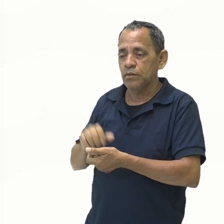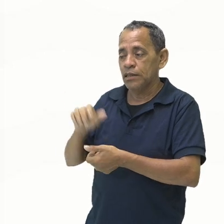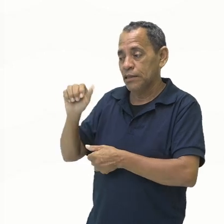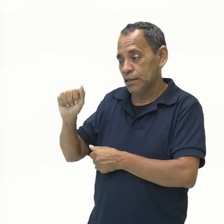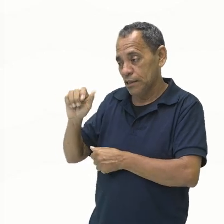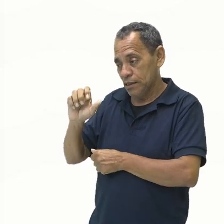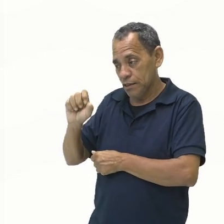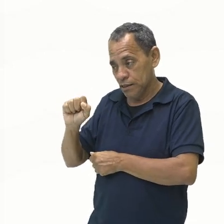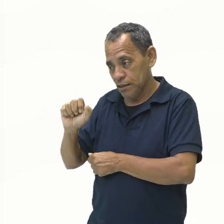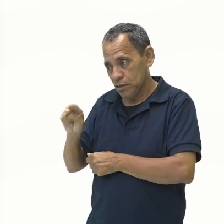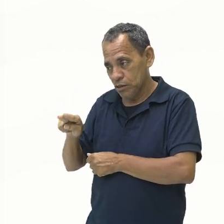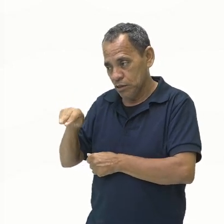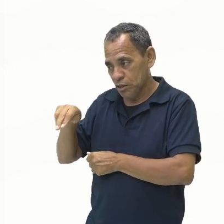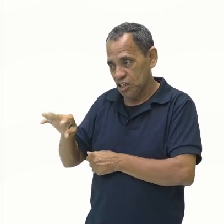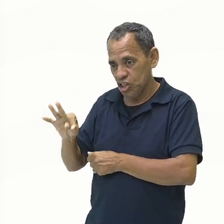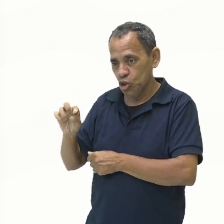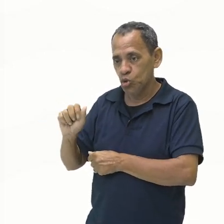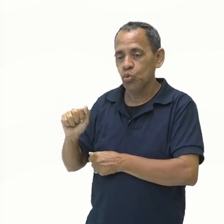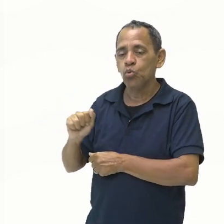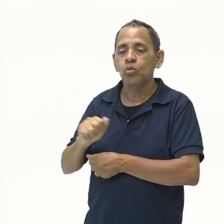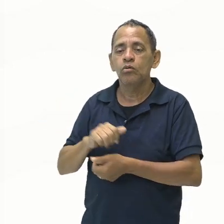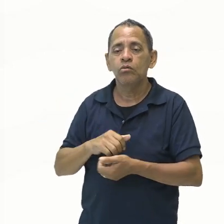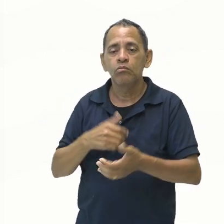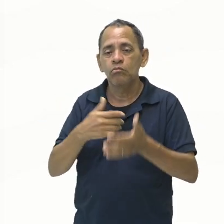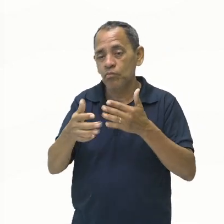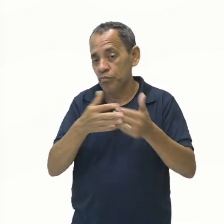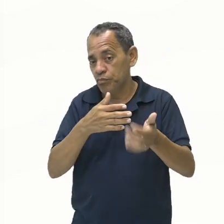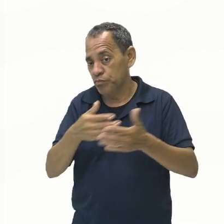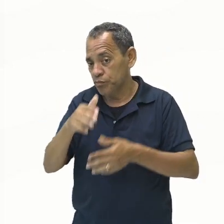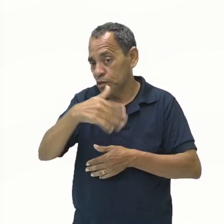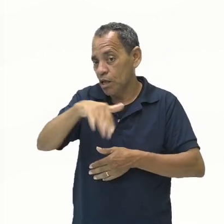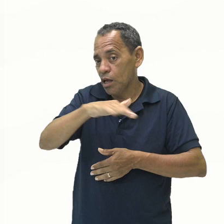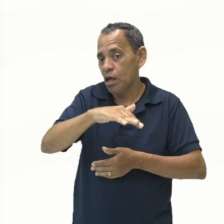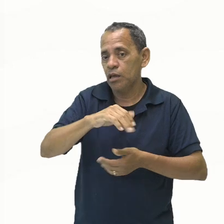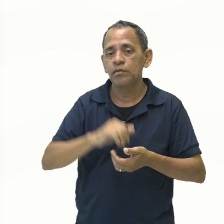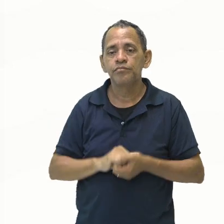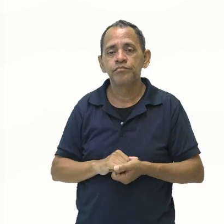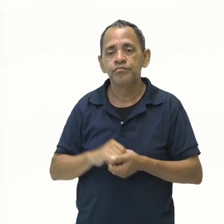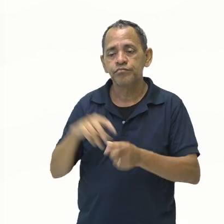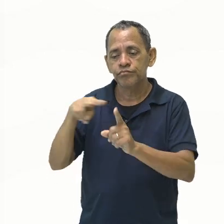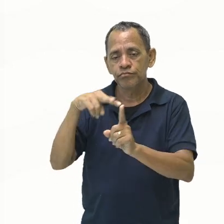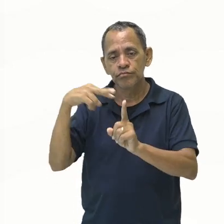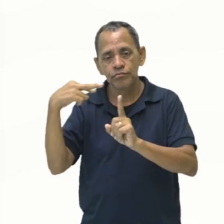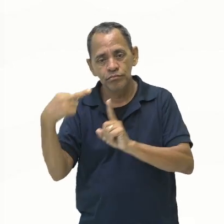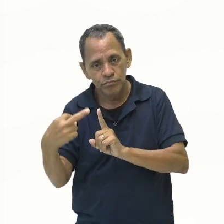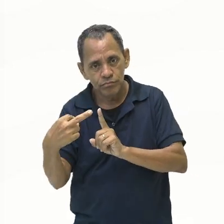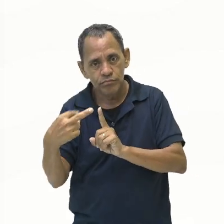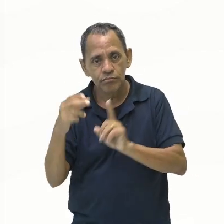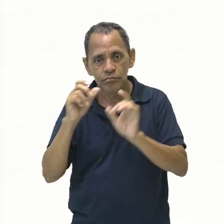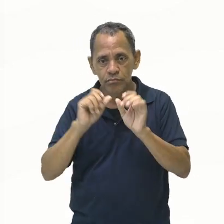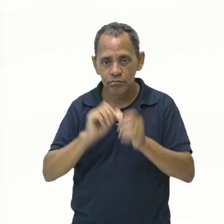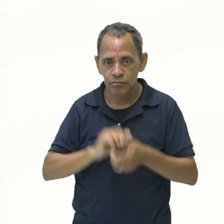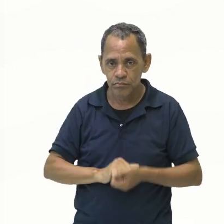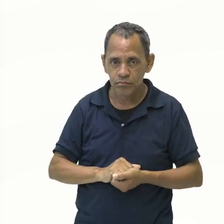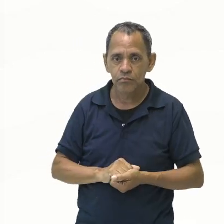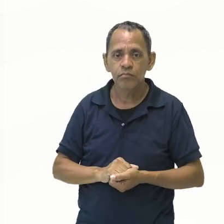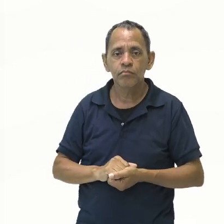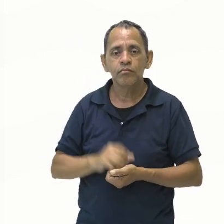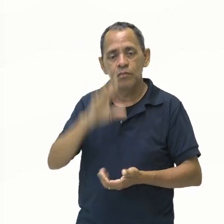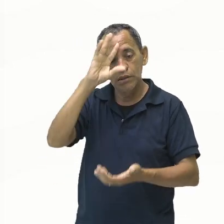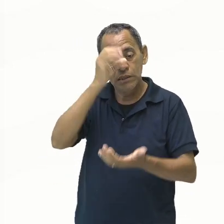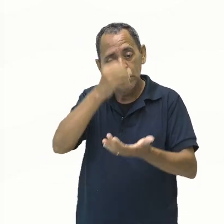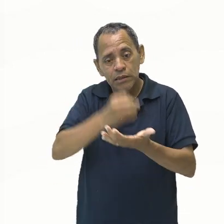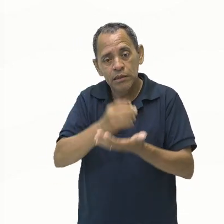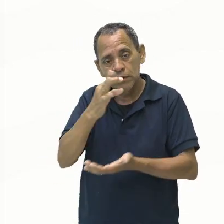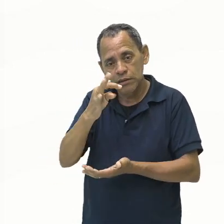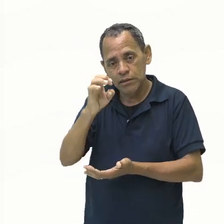de uma determinada área, tá? Então, vejam, o ponto de vista do texto dissertativo argumentativo é denominado tese.